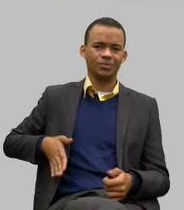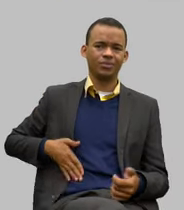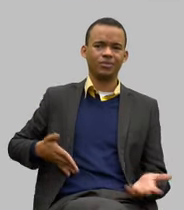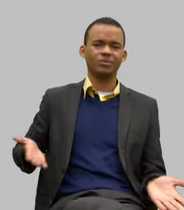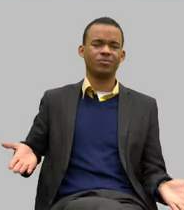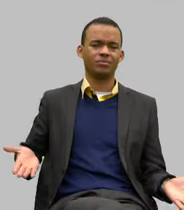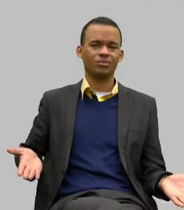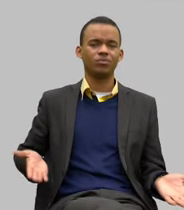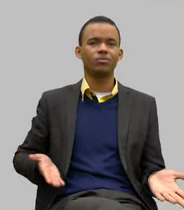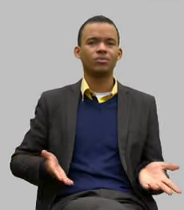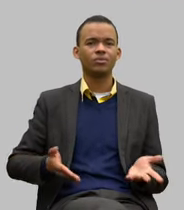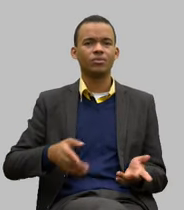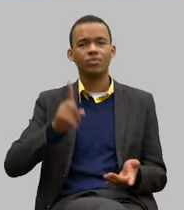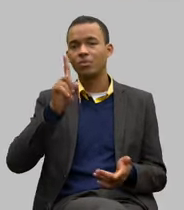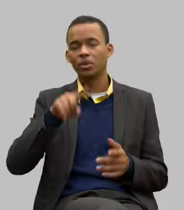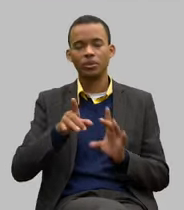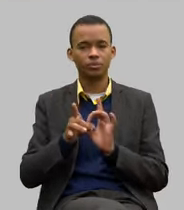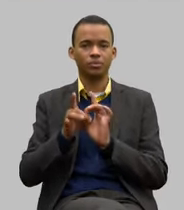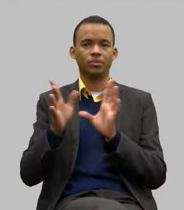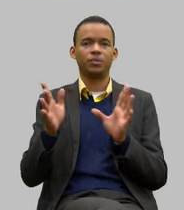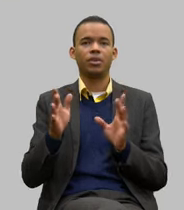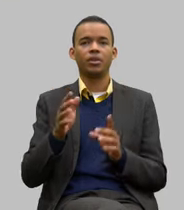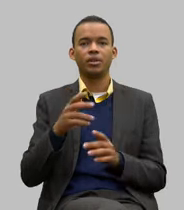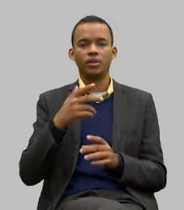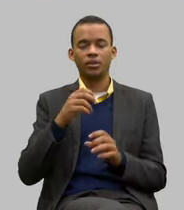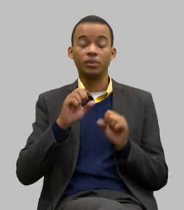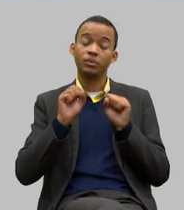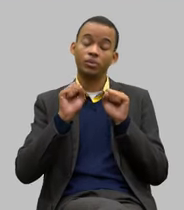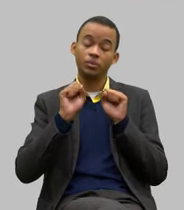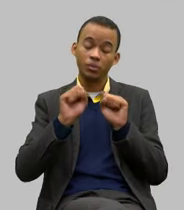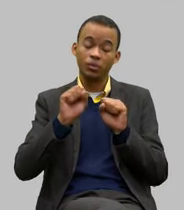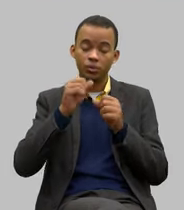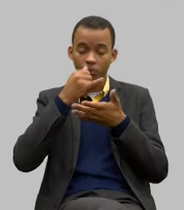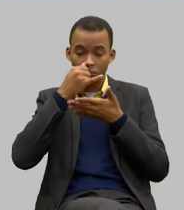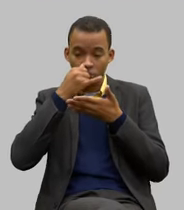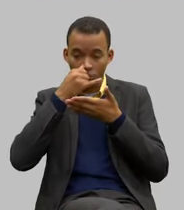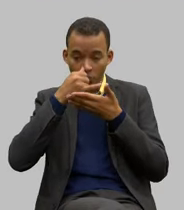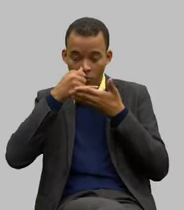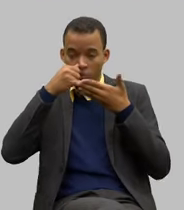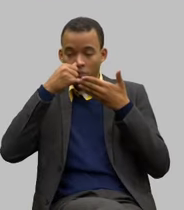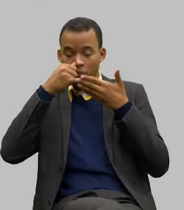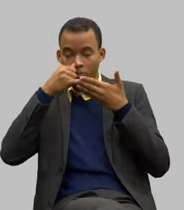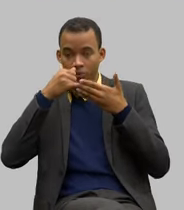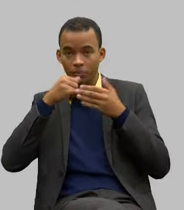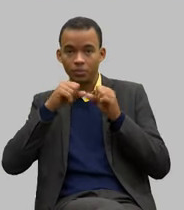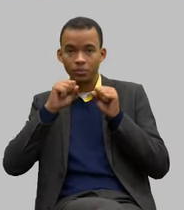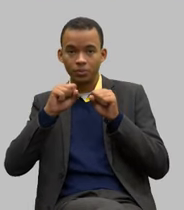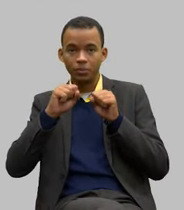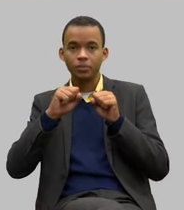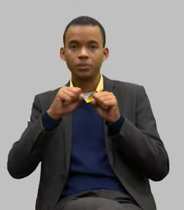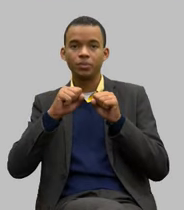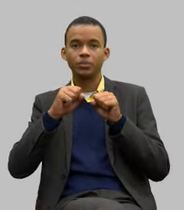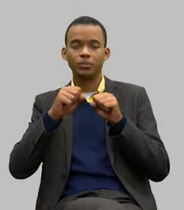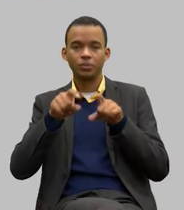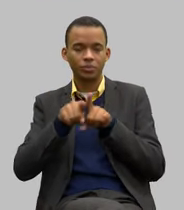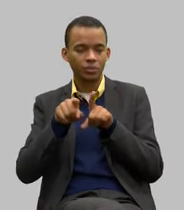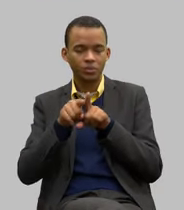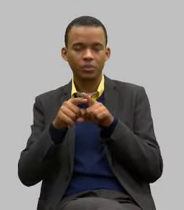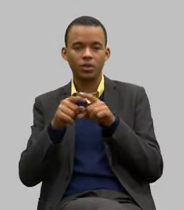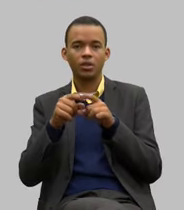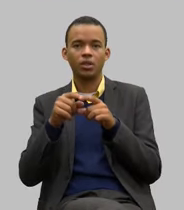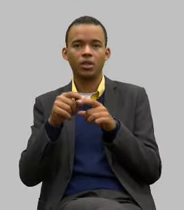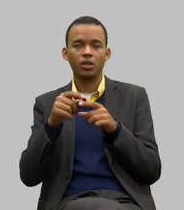eles oficializam os tráficos eles falam assim se pode cheirar e pode ter a a a a quantidade né